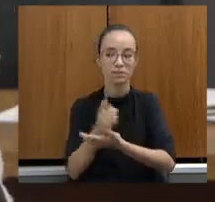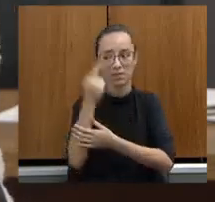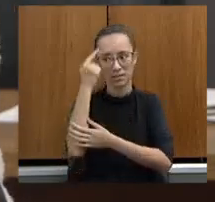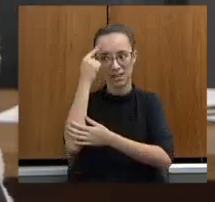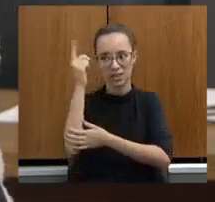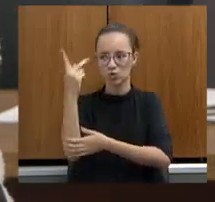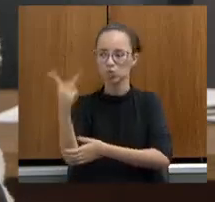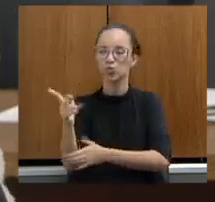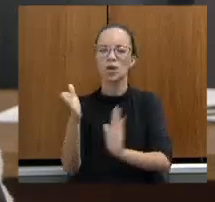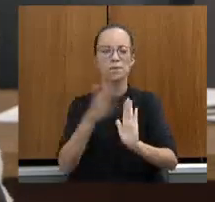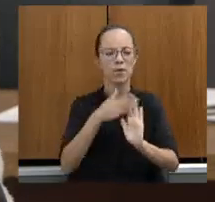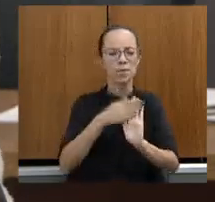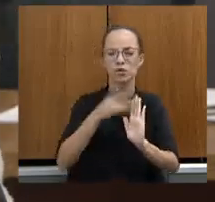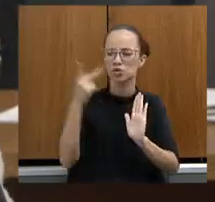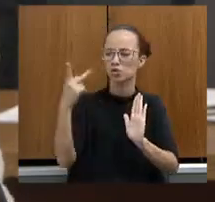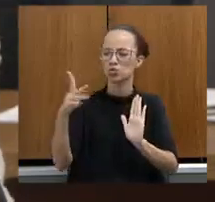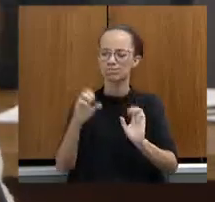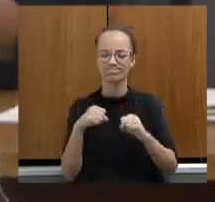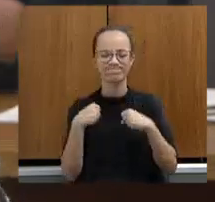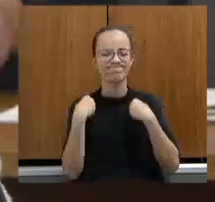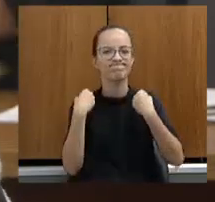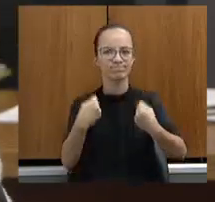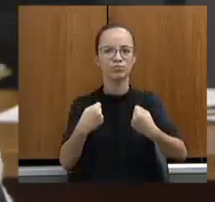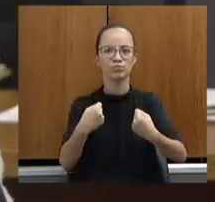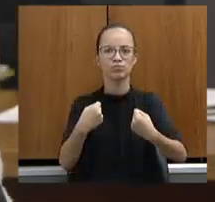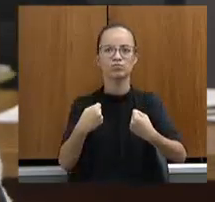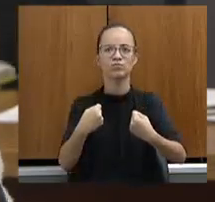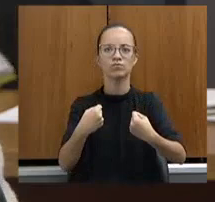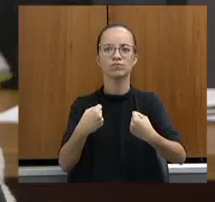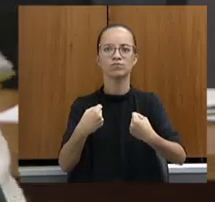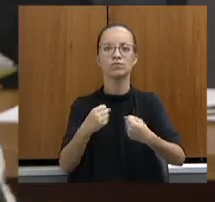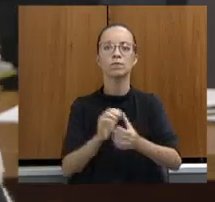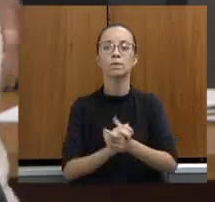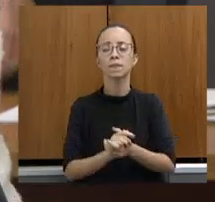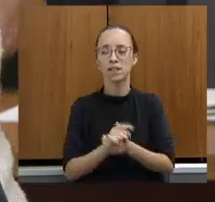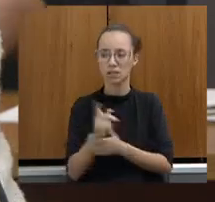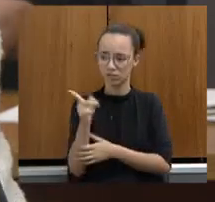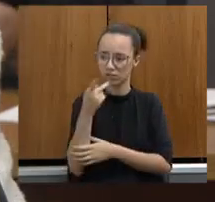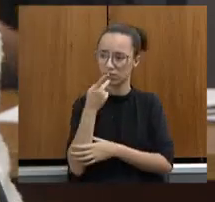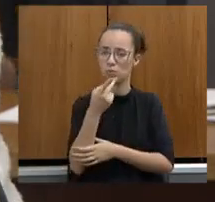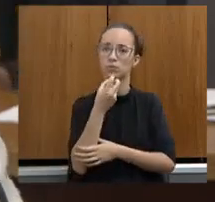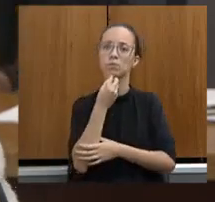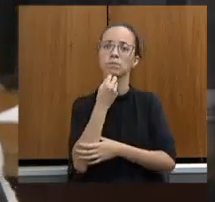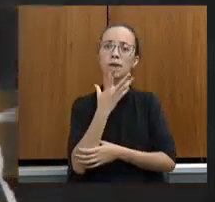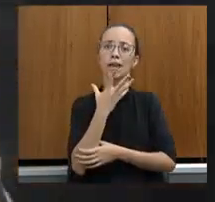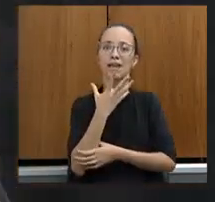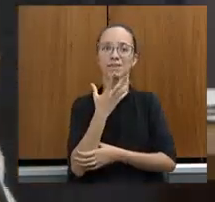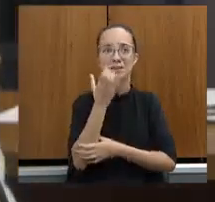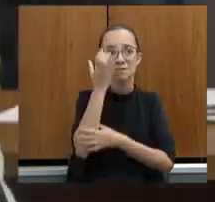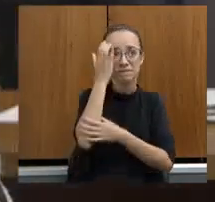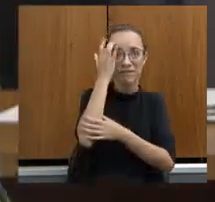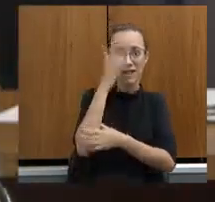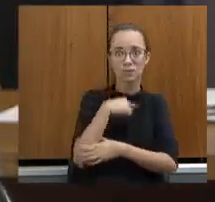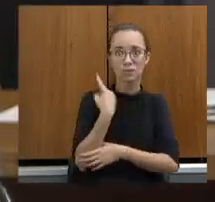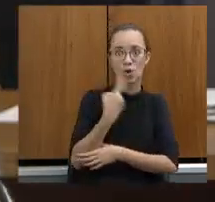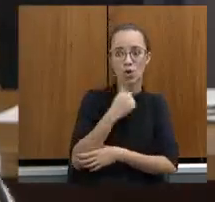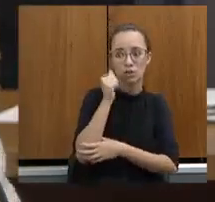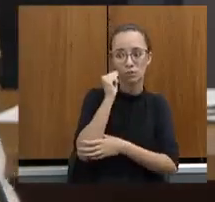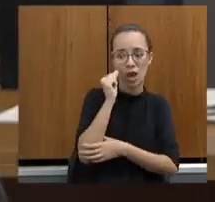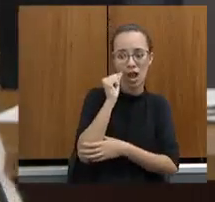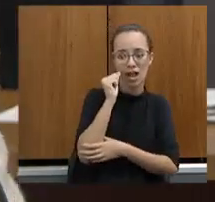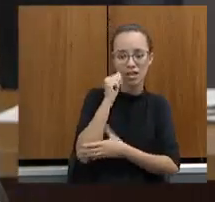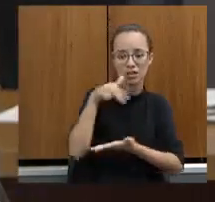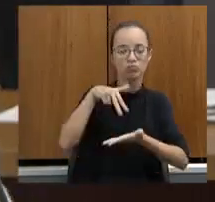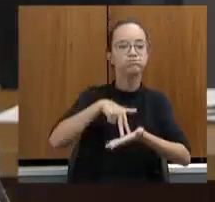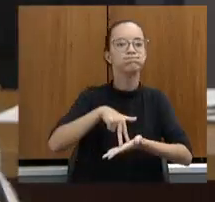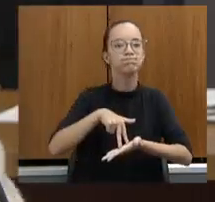com os melhores propósitos com muita garra e com muita força e você falou muito bem nem sempre é fácil para nós mulheres estarmos em algumas